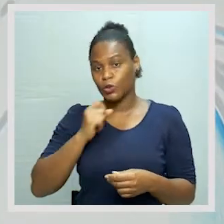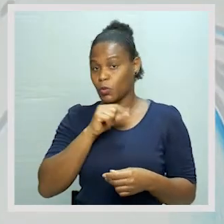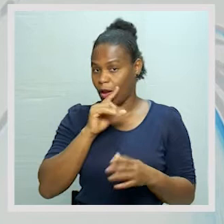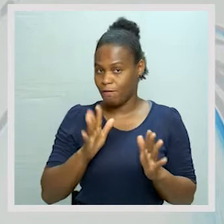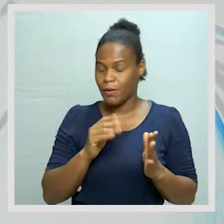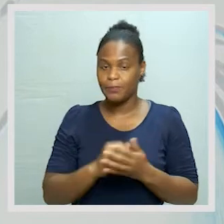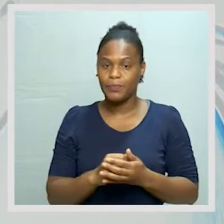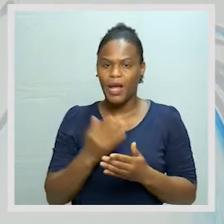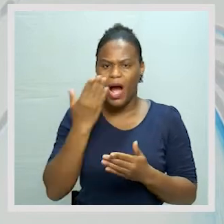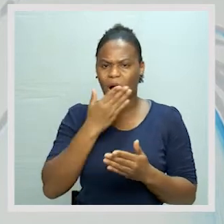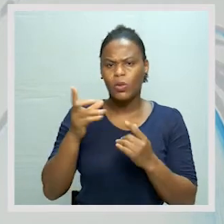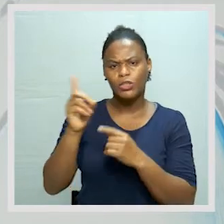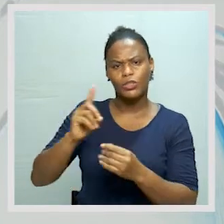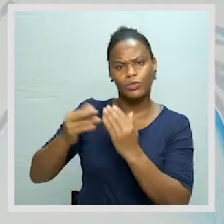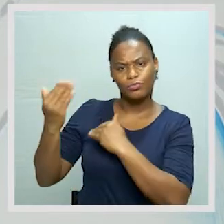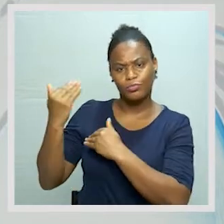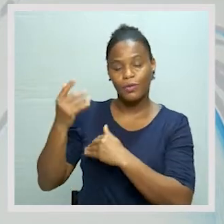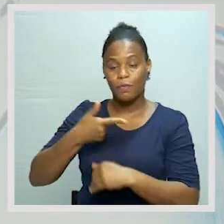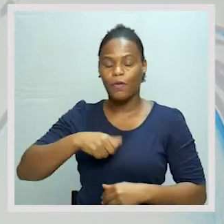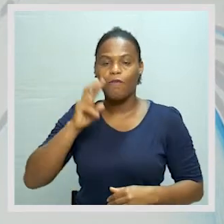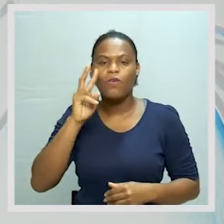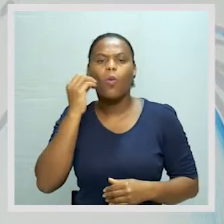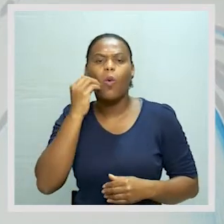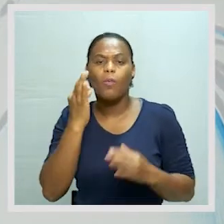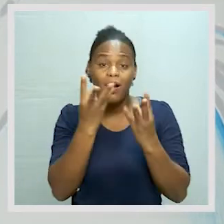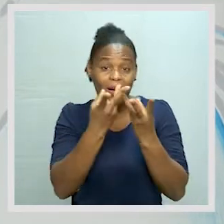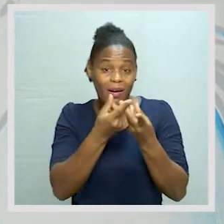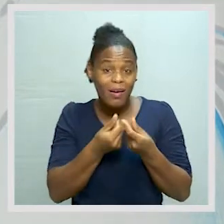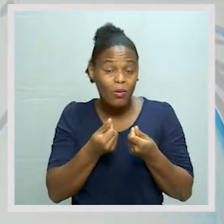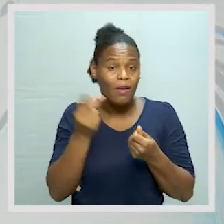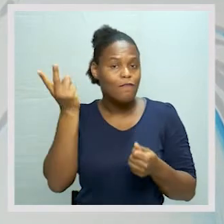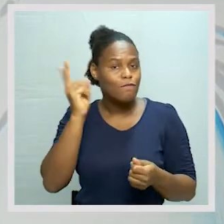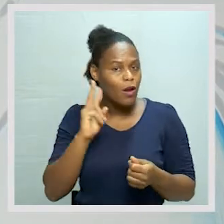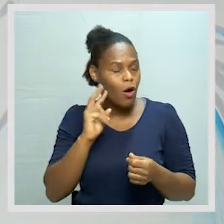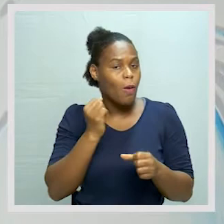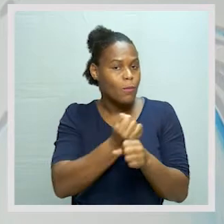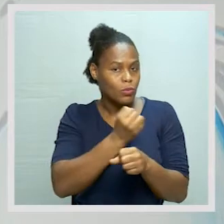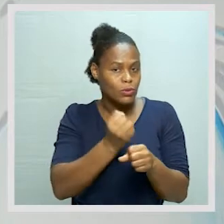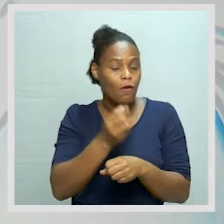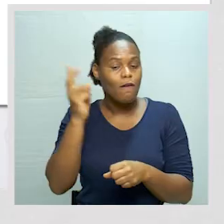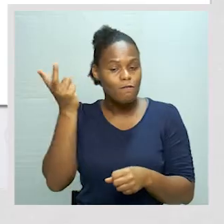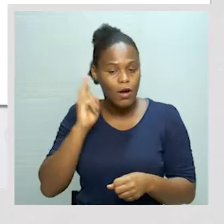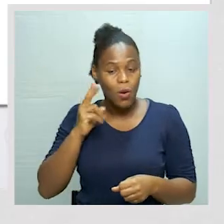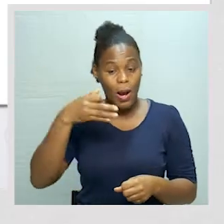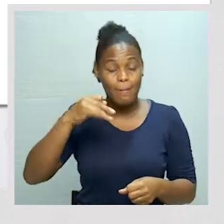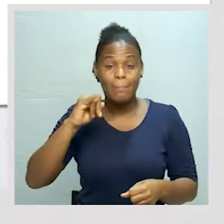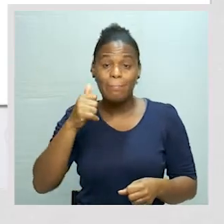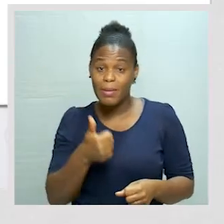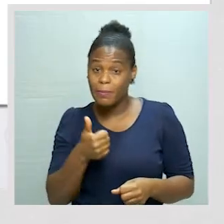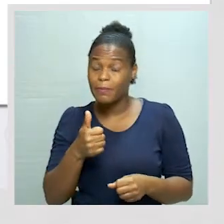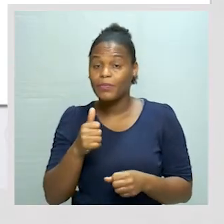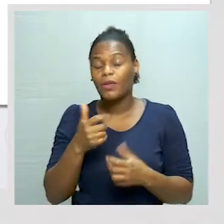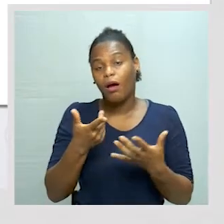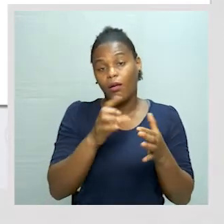Na sexta aula, nós vimos como é que se calculava o valor de produção, o valor do PIB, na